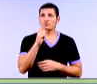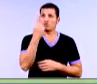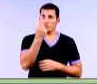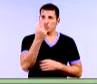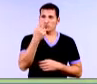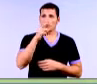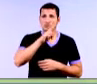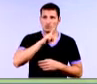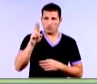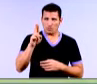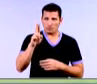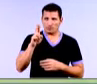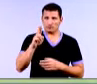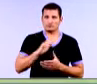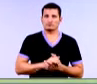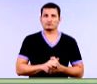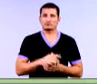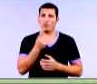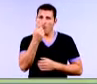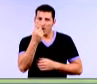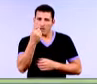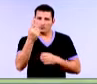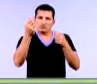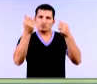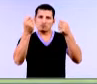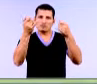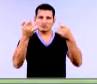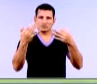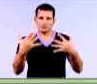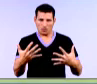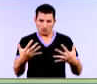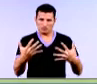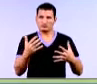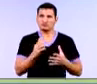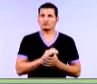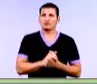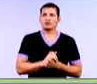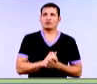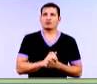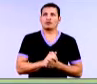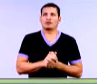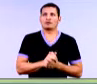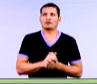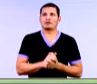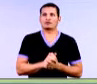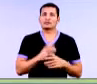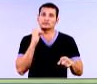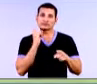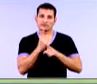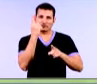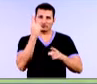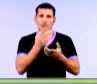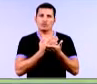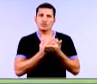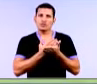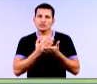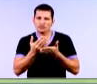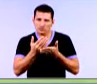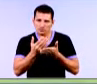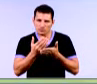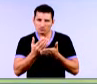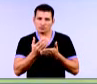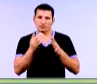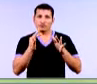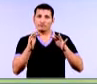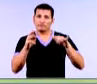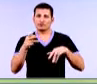uma descrição, a identificação do início e do fim do mesmo, e,